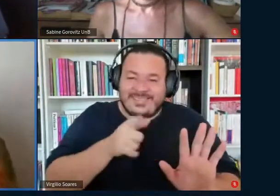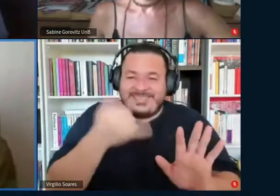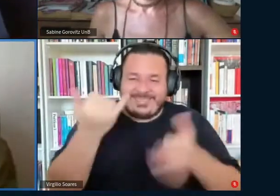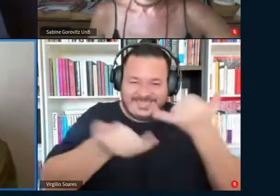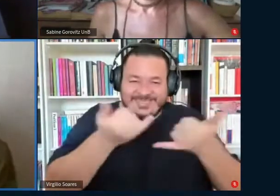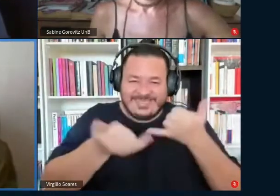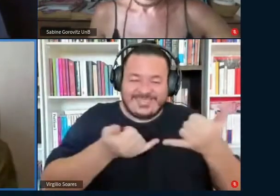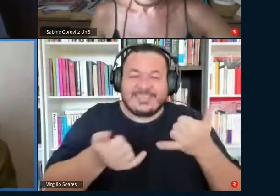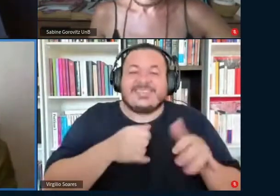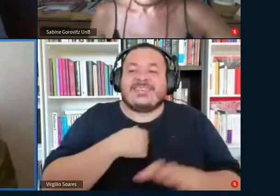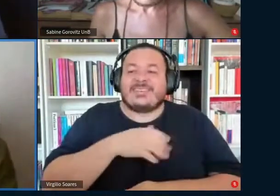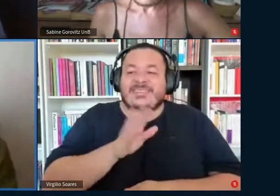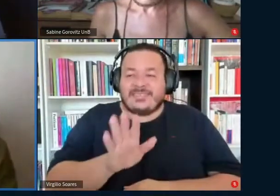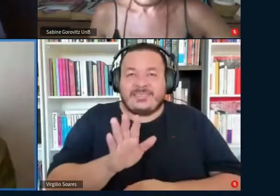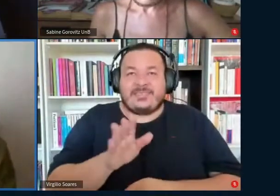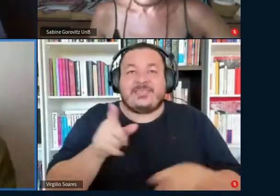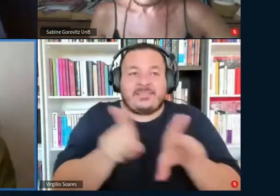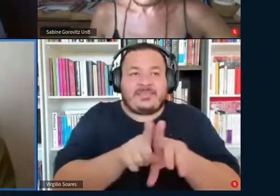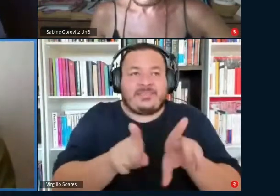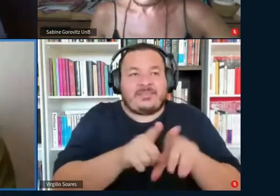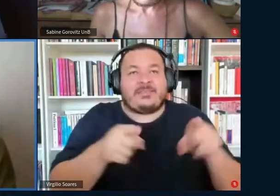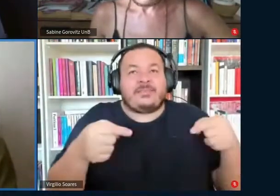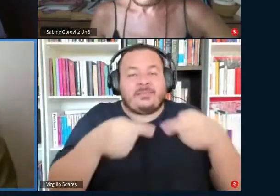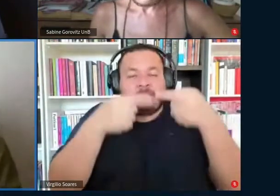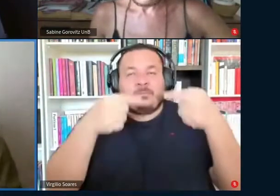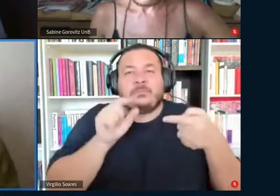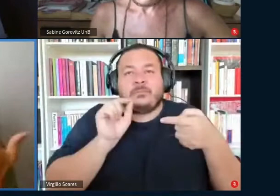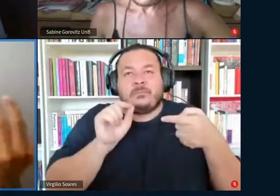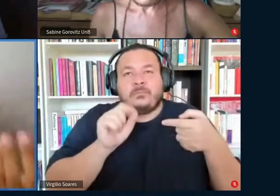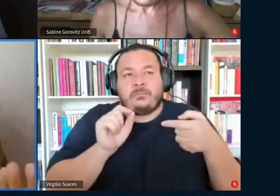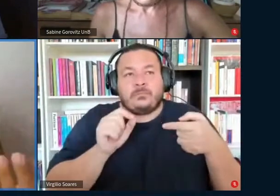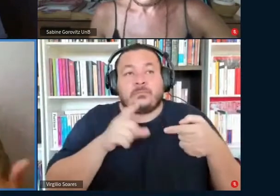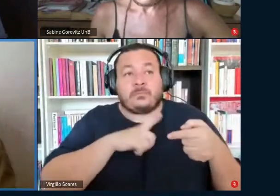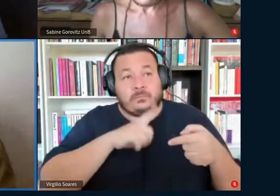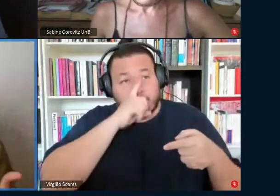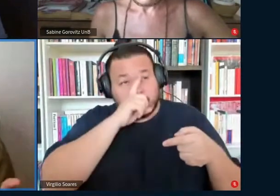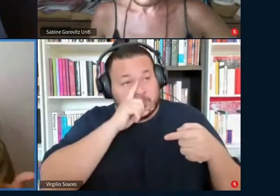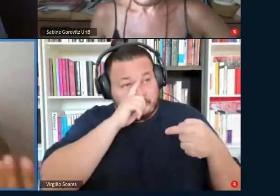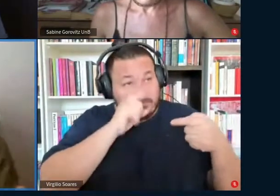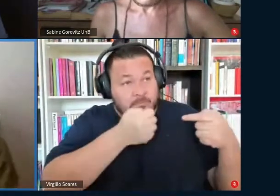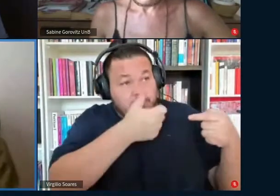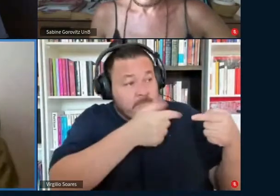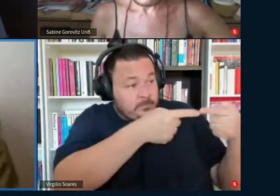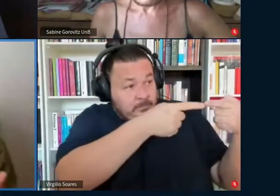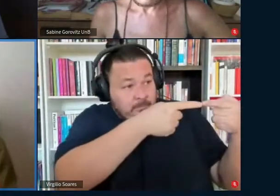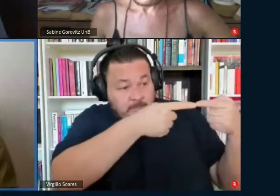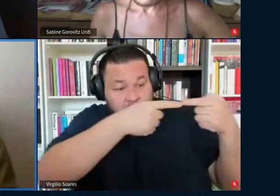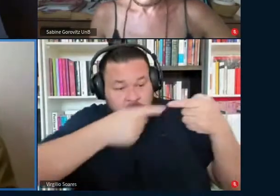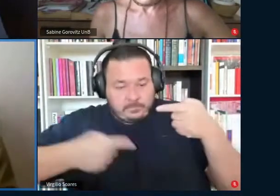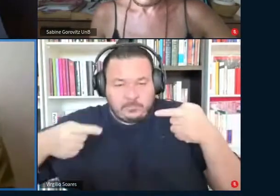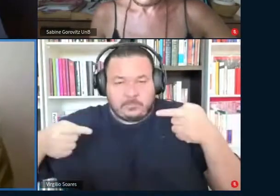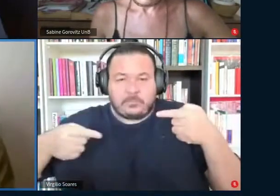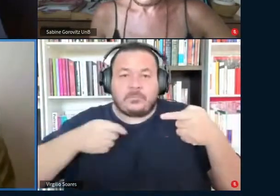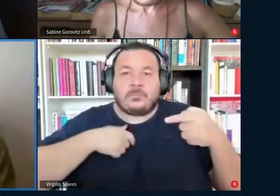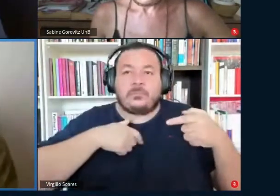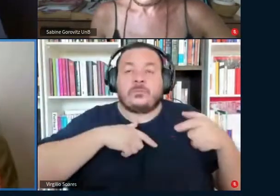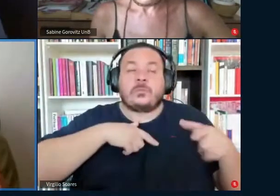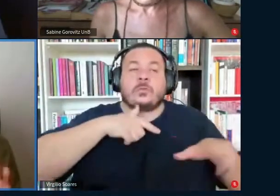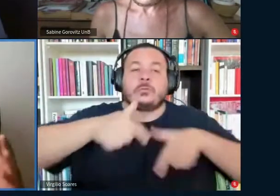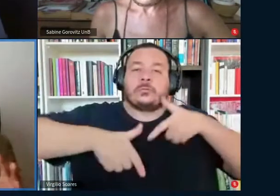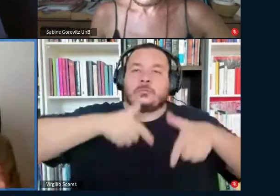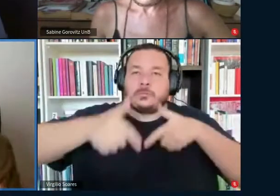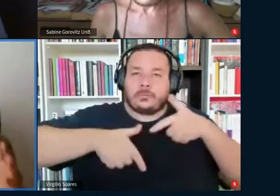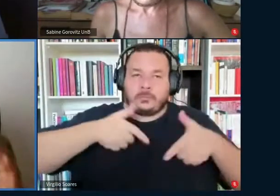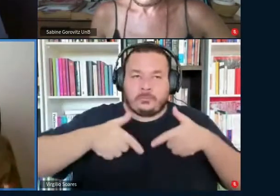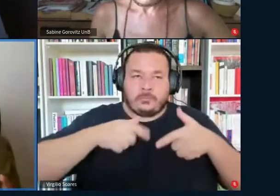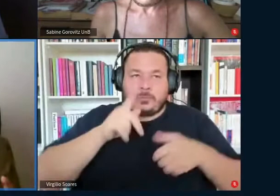mas para além de querer... Tem uma questão de que, assim, houve o risco de uma descontinuidade em um serviço público. Ou seja, é